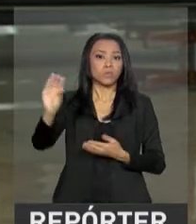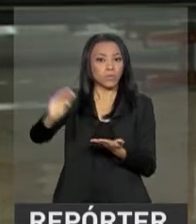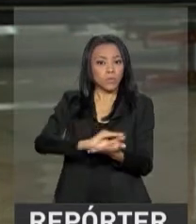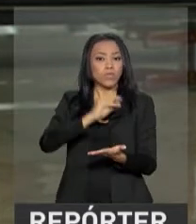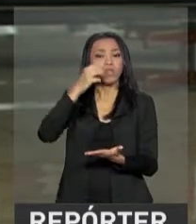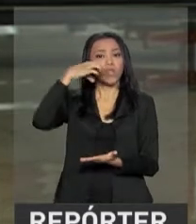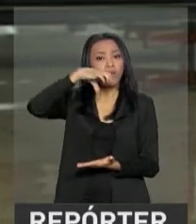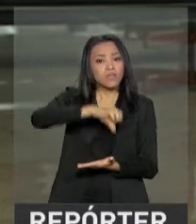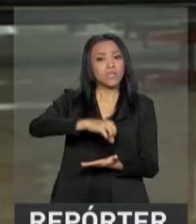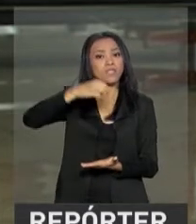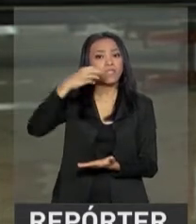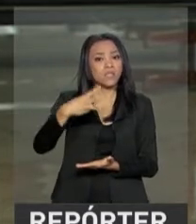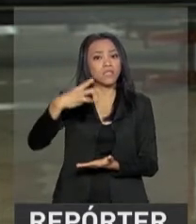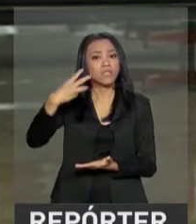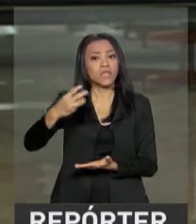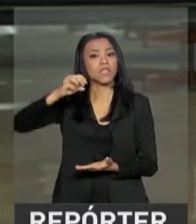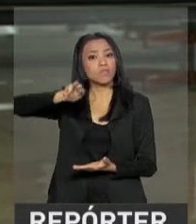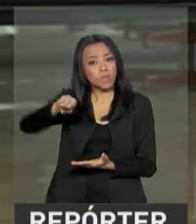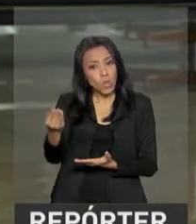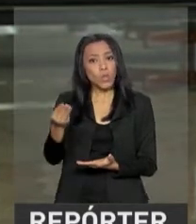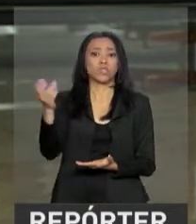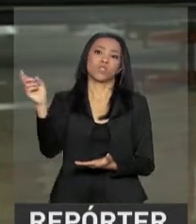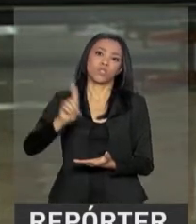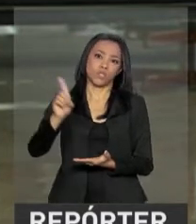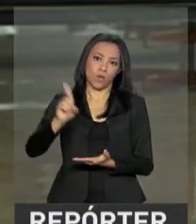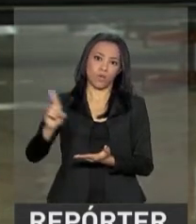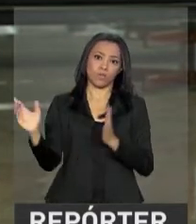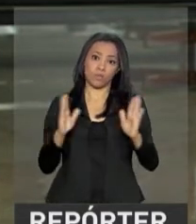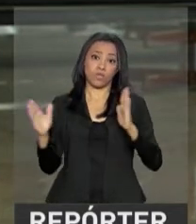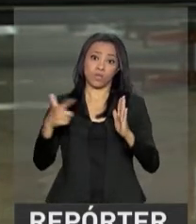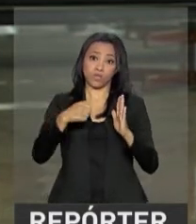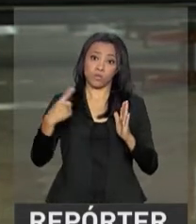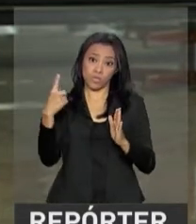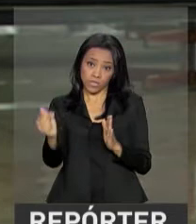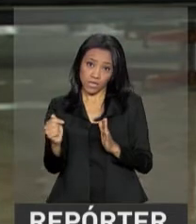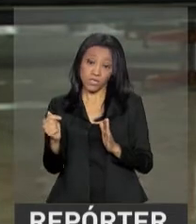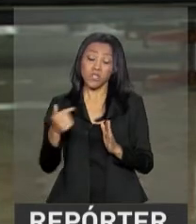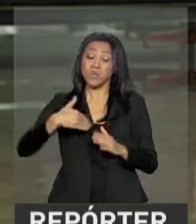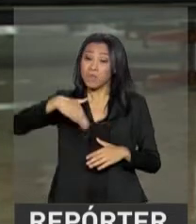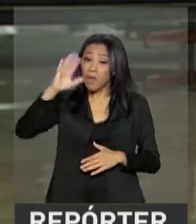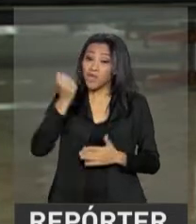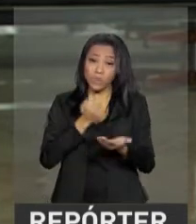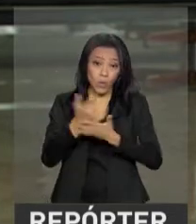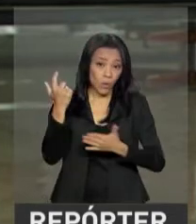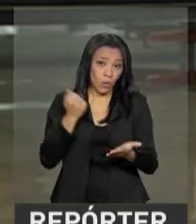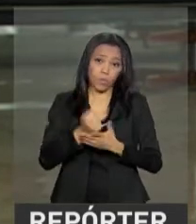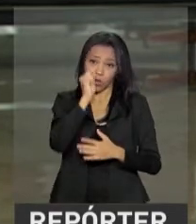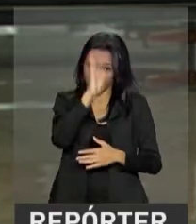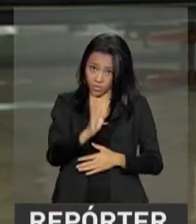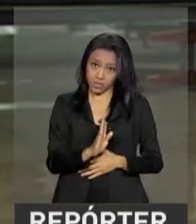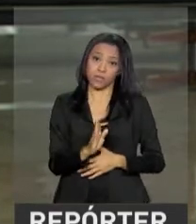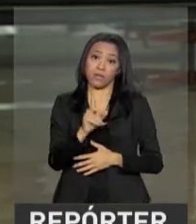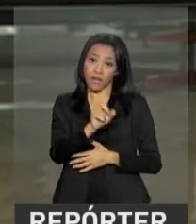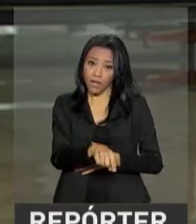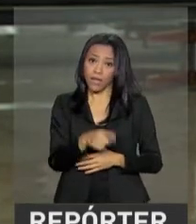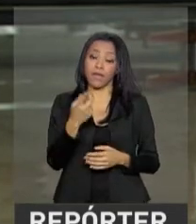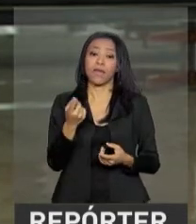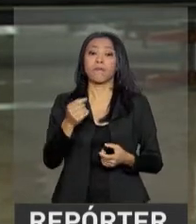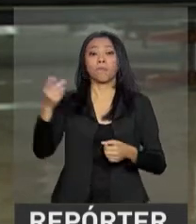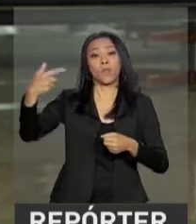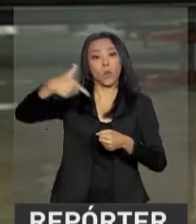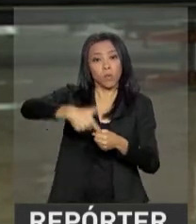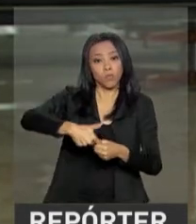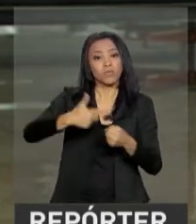milhões de dólares em 2017. E os produtos que o Brasil mais compra dos países árabes são